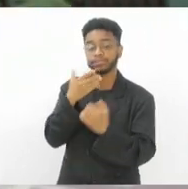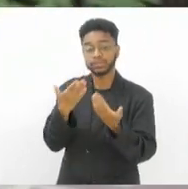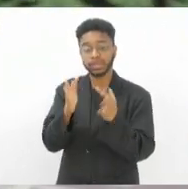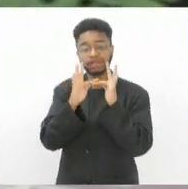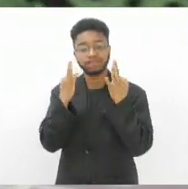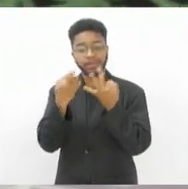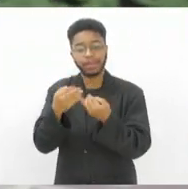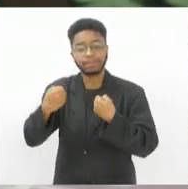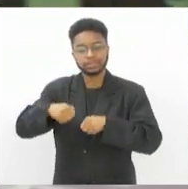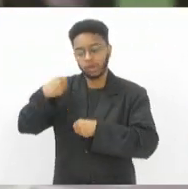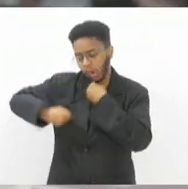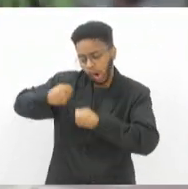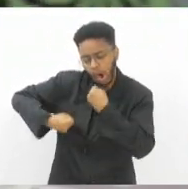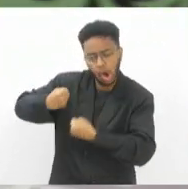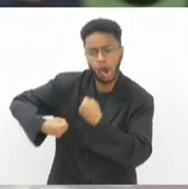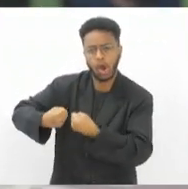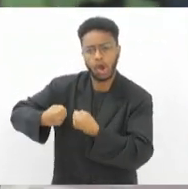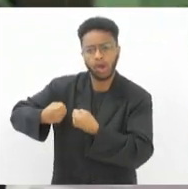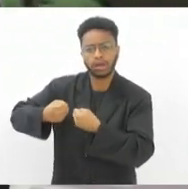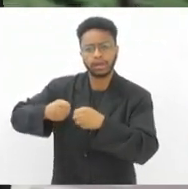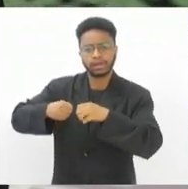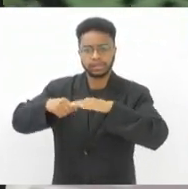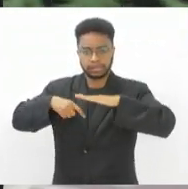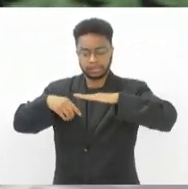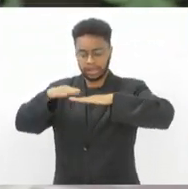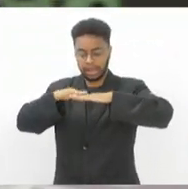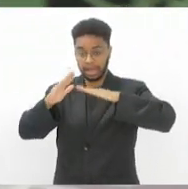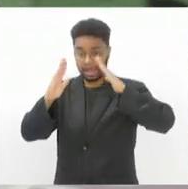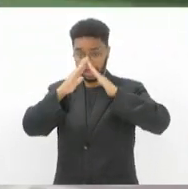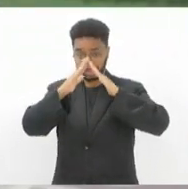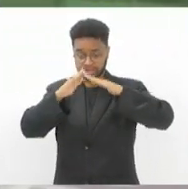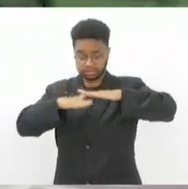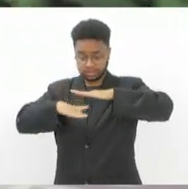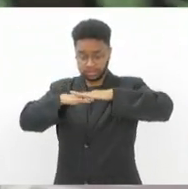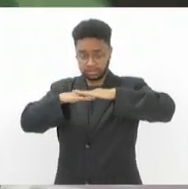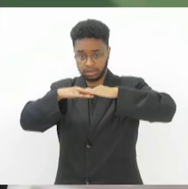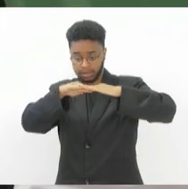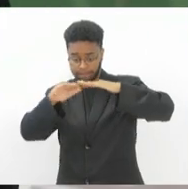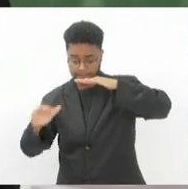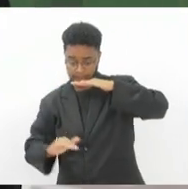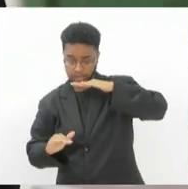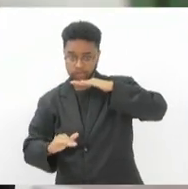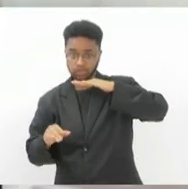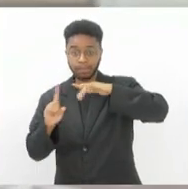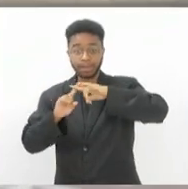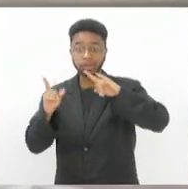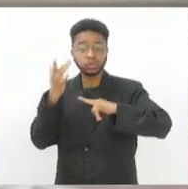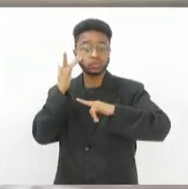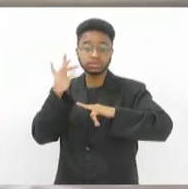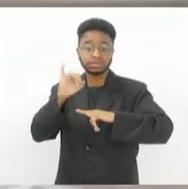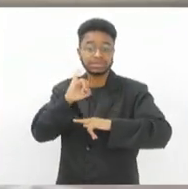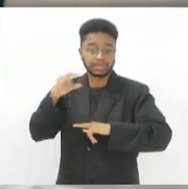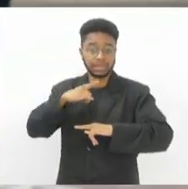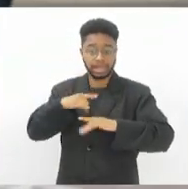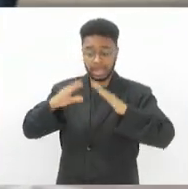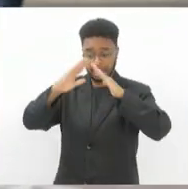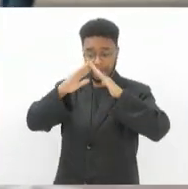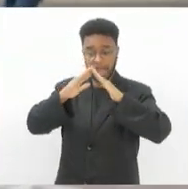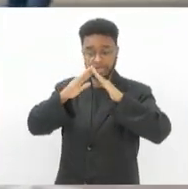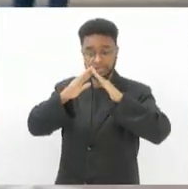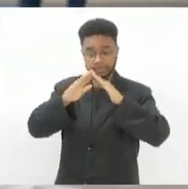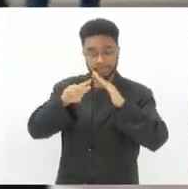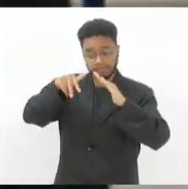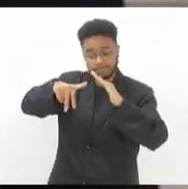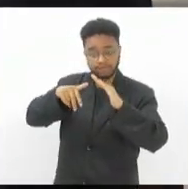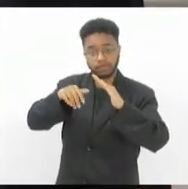correr para o subsolo, e quando saía do subsolo não sabia se o prédio onde eles moravam ainda estava em